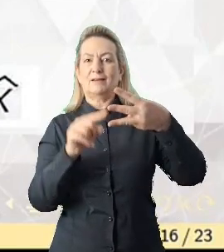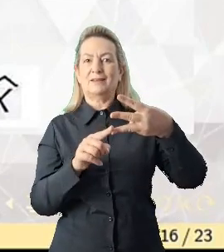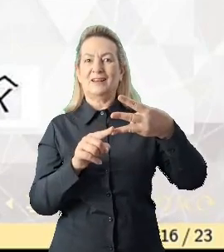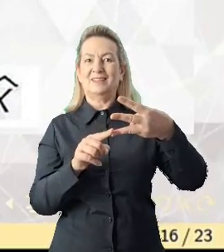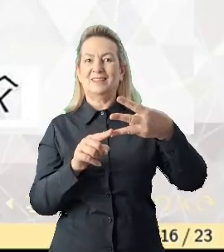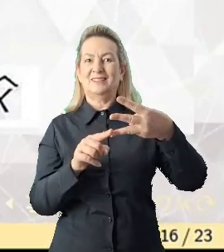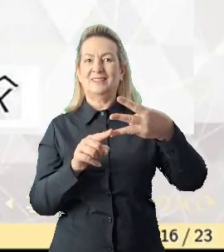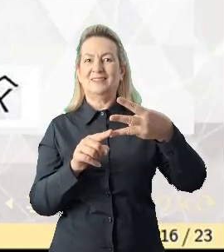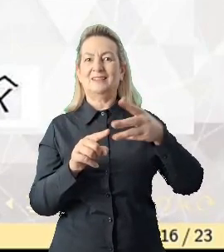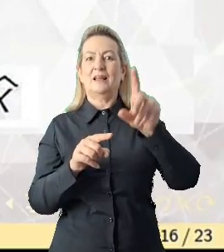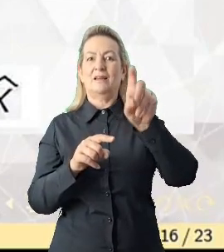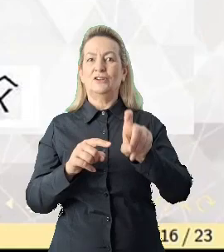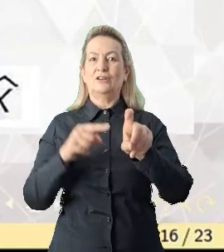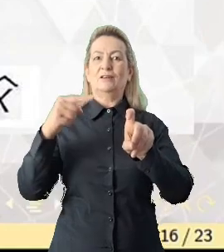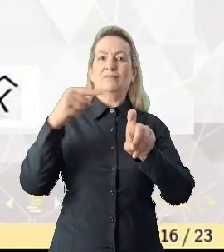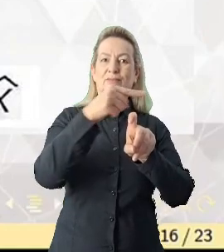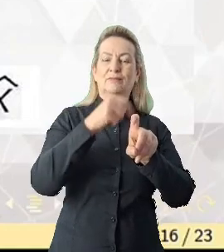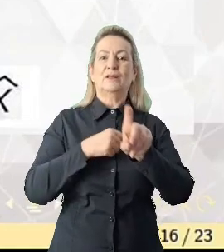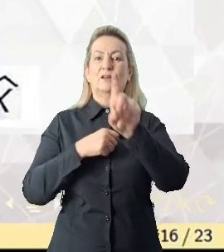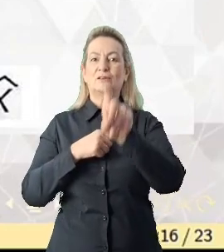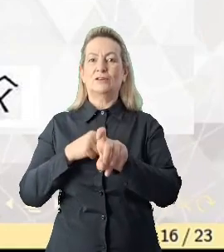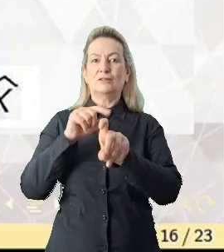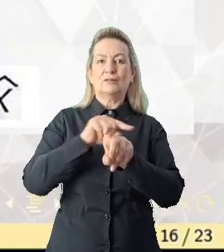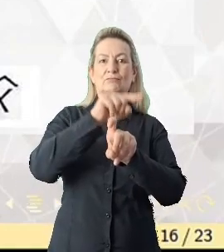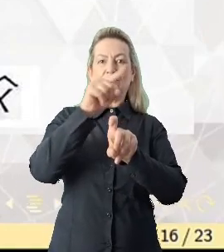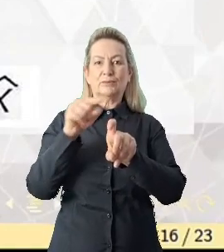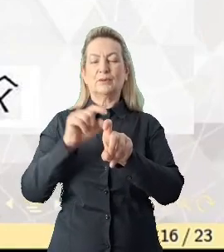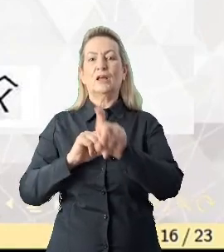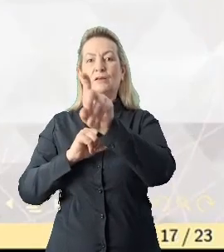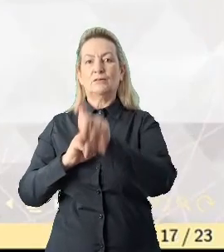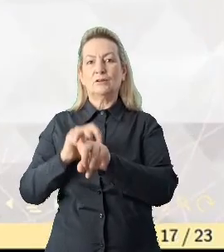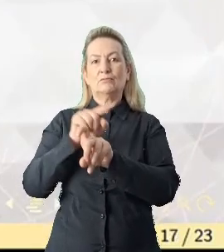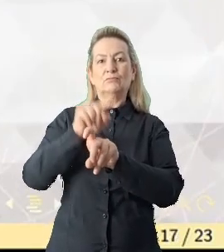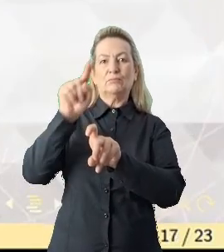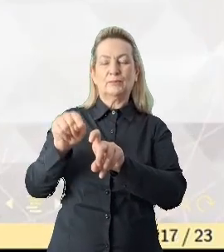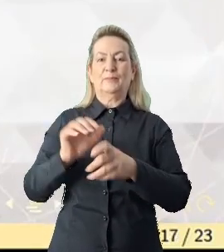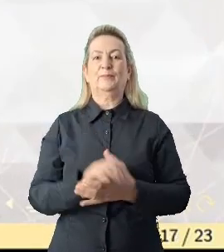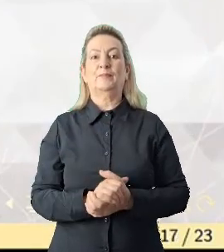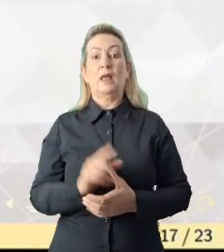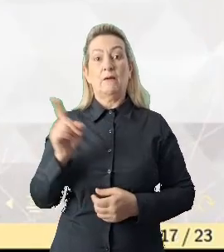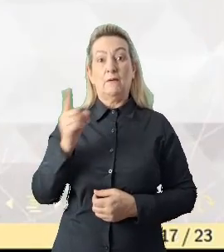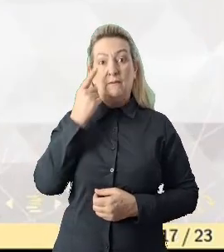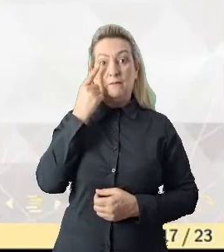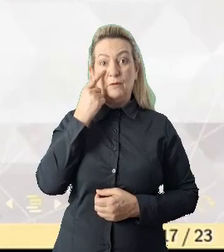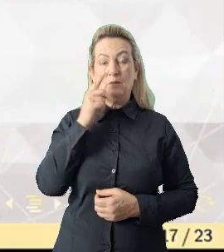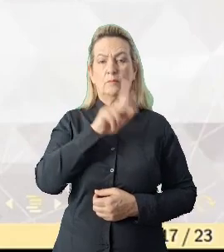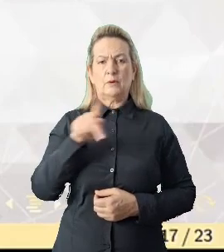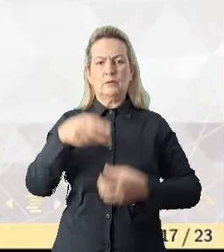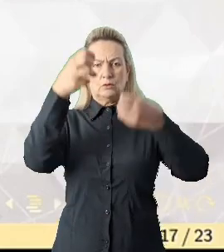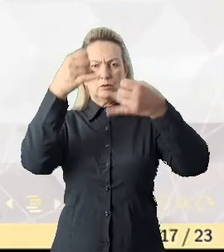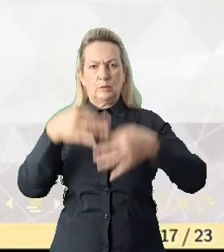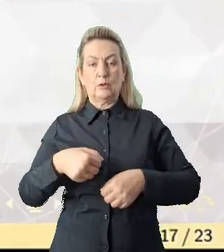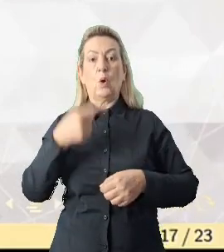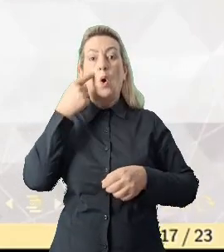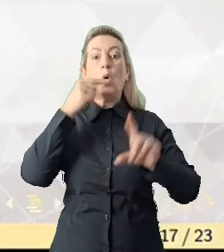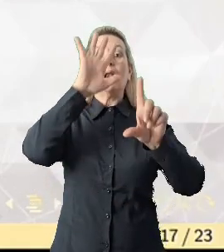Então, tudo isso é feito através com as medidas de média, mediana e moda. Em relação a isso que o professor comentou,